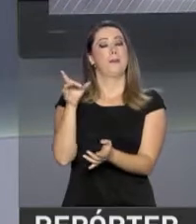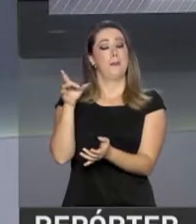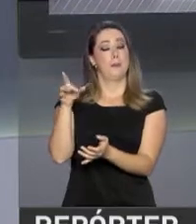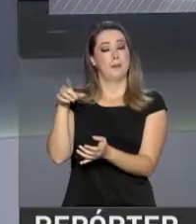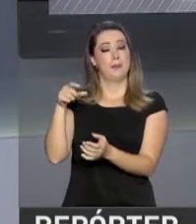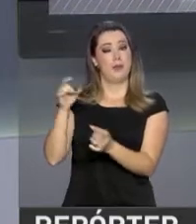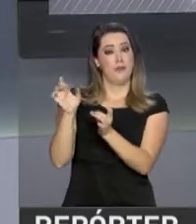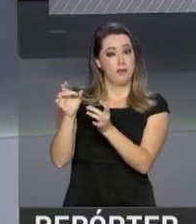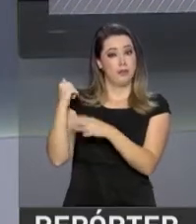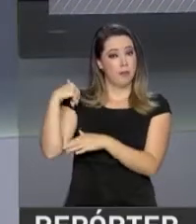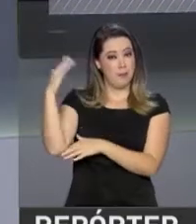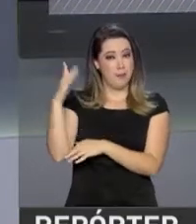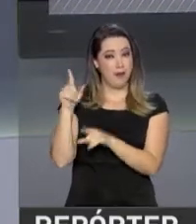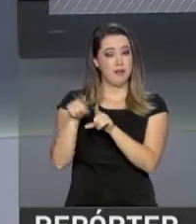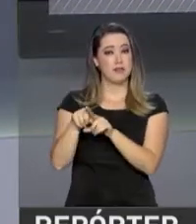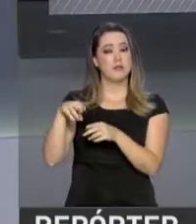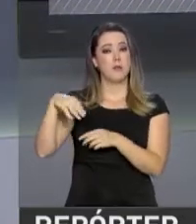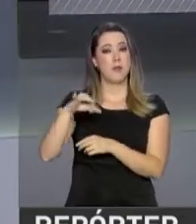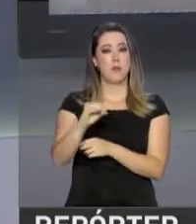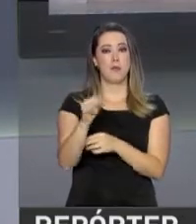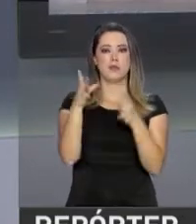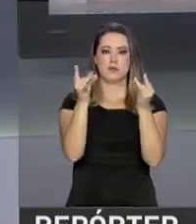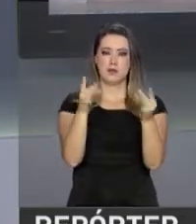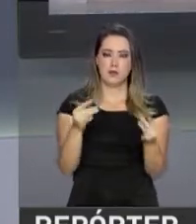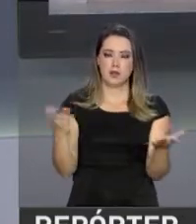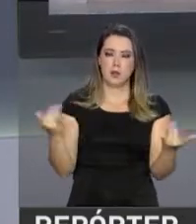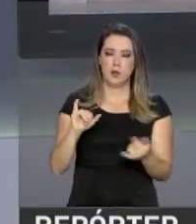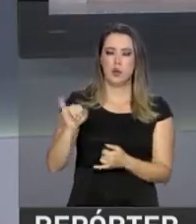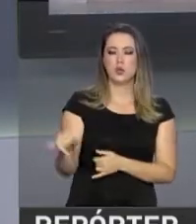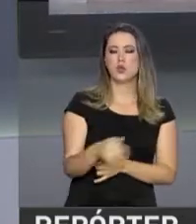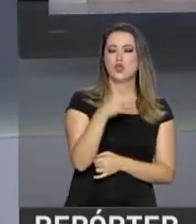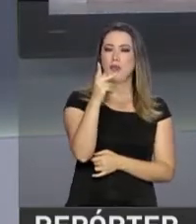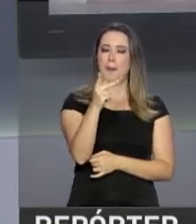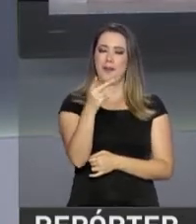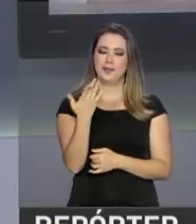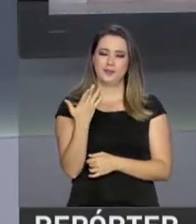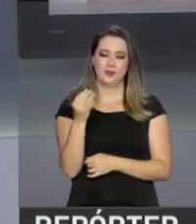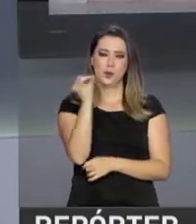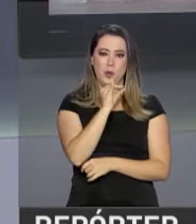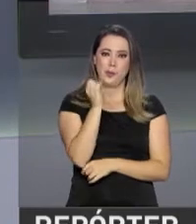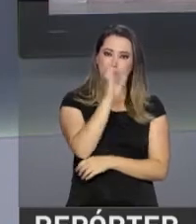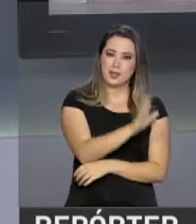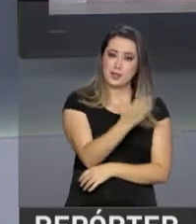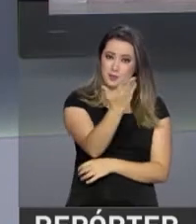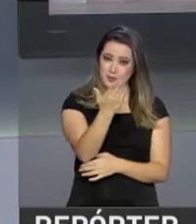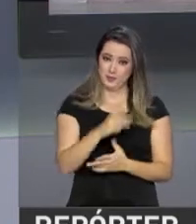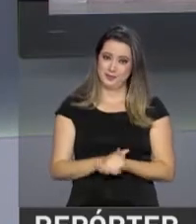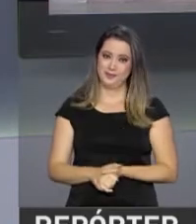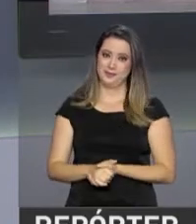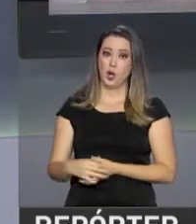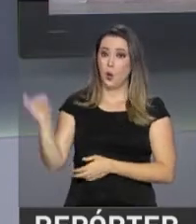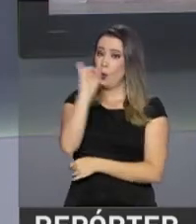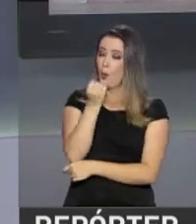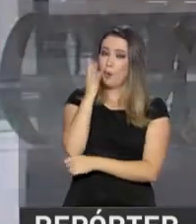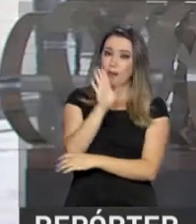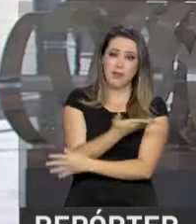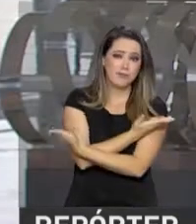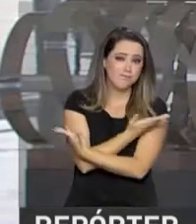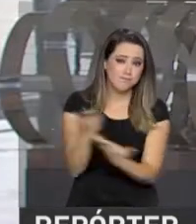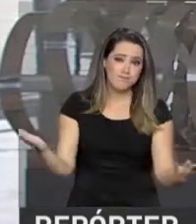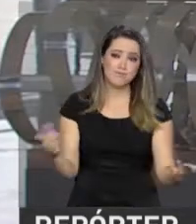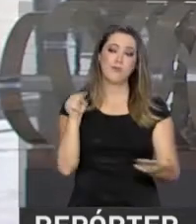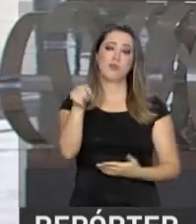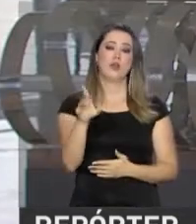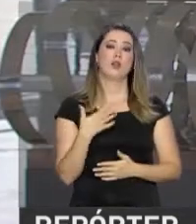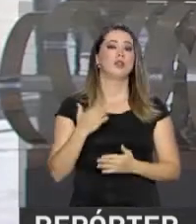março. Os detalhes ao vivo com o repórter João Pedro Neto. Olá, João Pedro, boa tarde. Boa tarde, Roberto. Boa tarde a todos. Pois é,